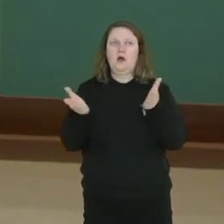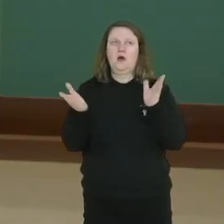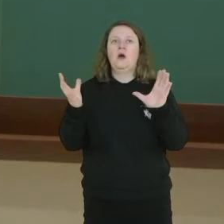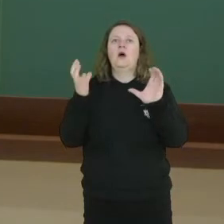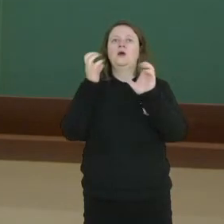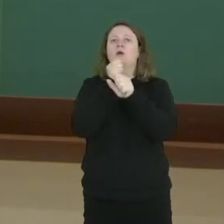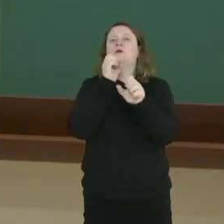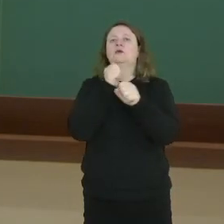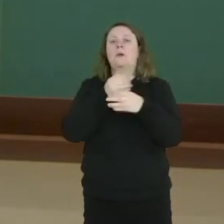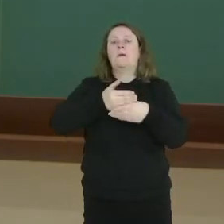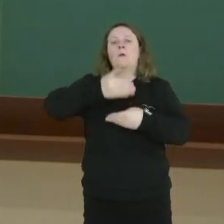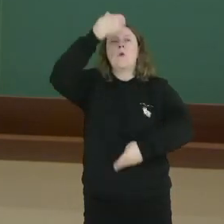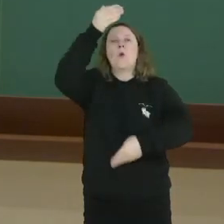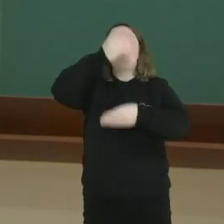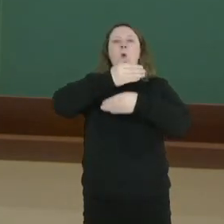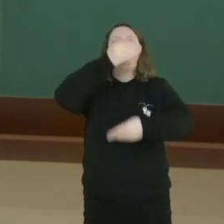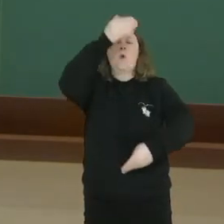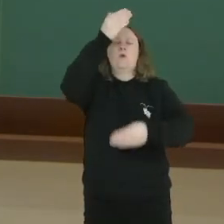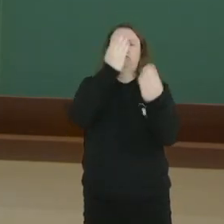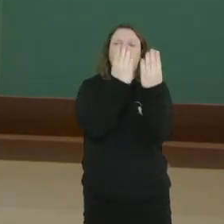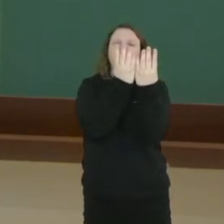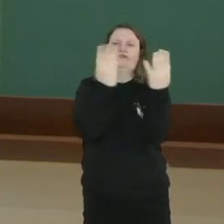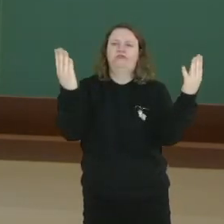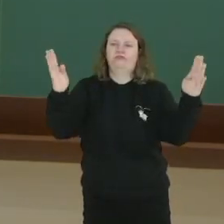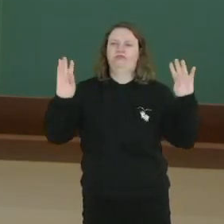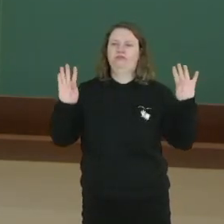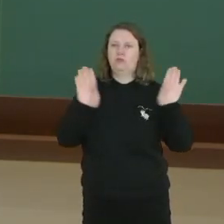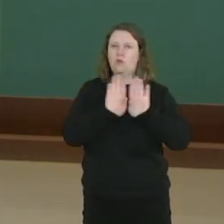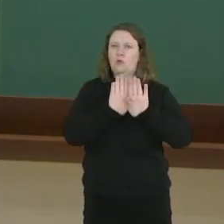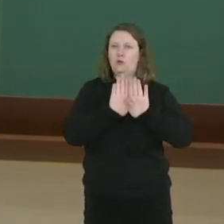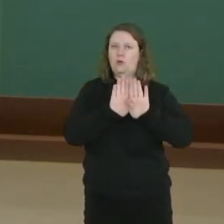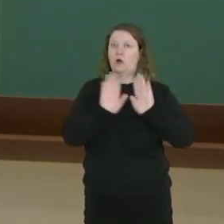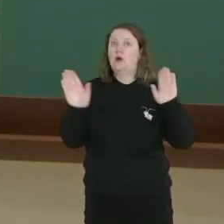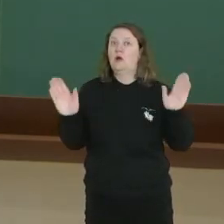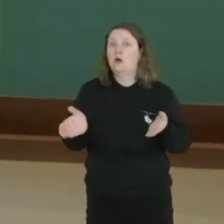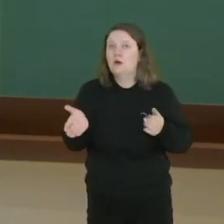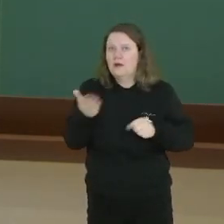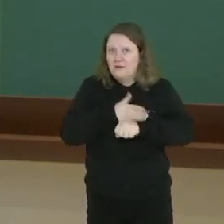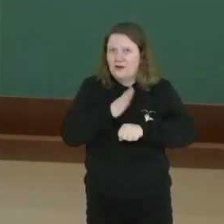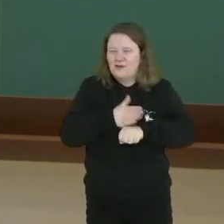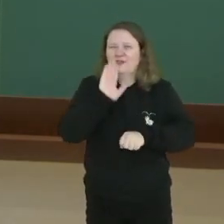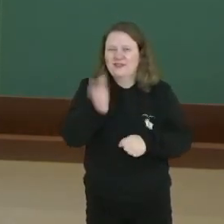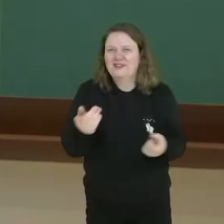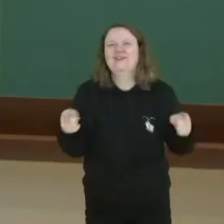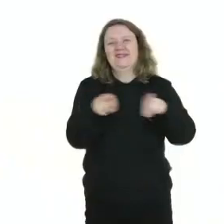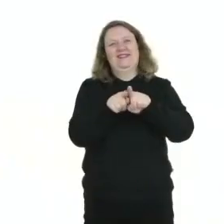necessários para cercar esse terreno? Faz aí que eu já volto.